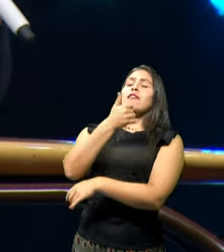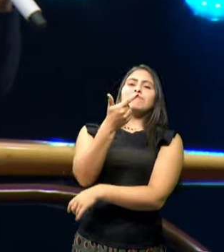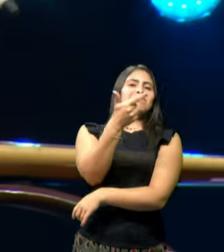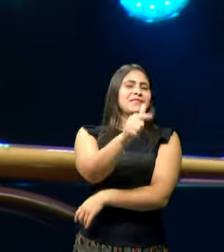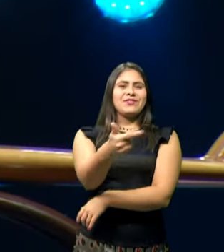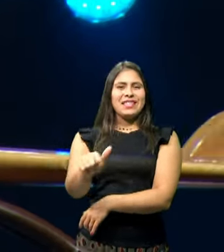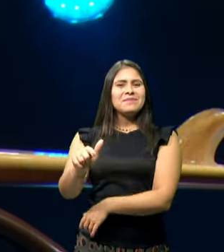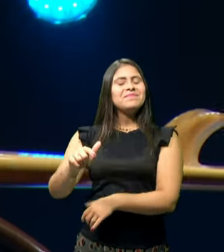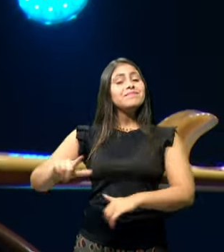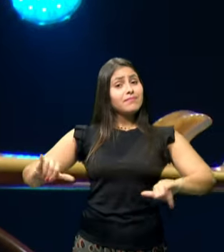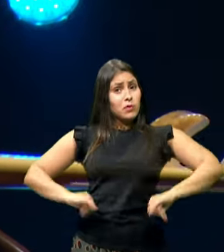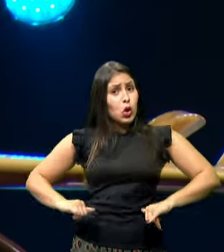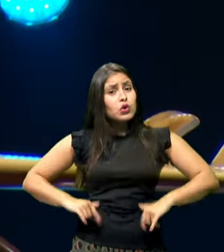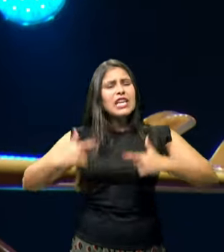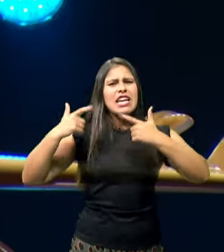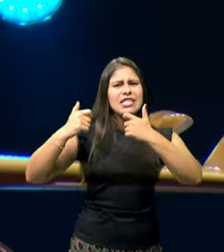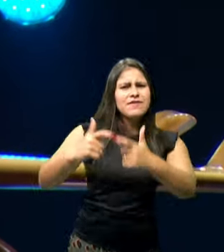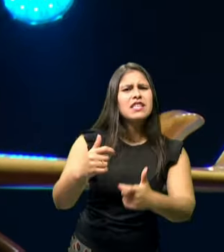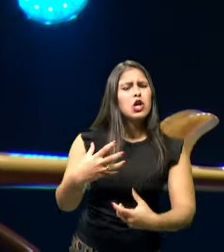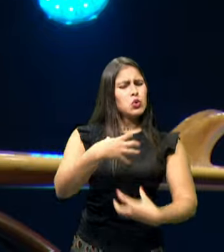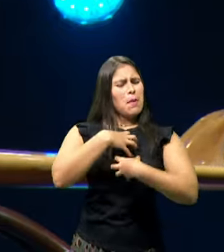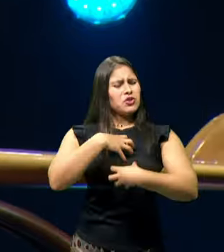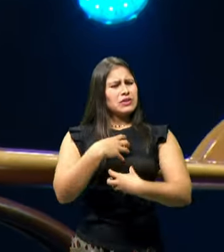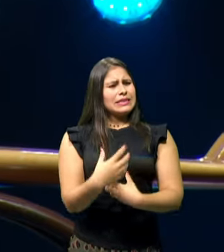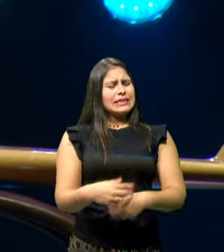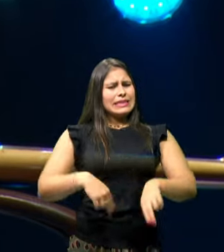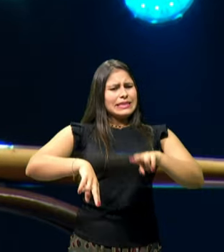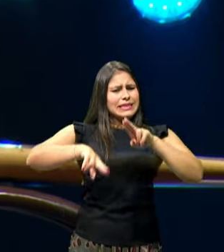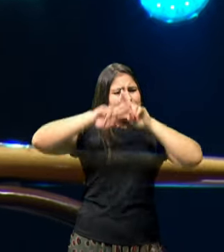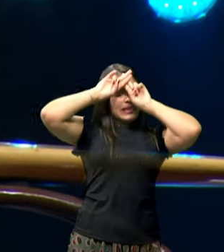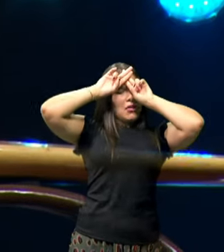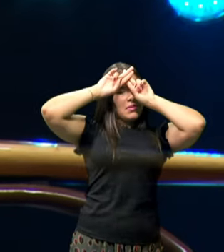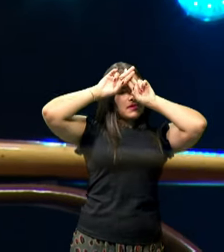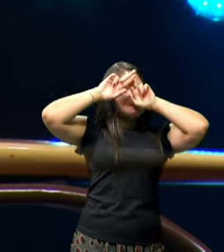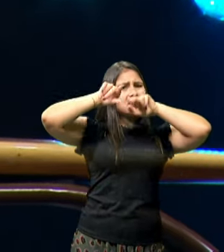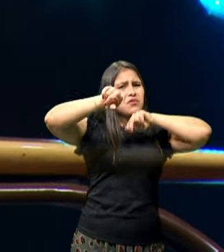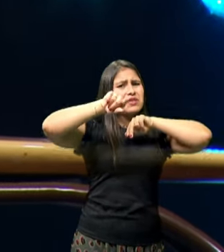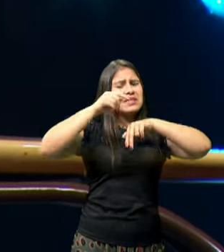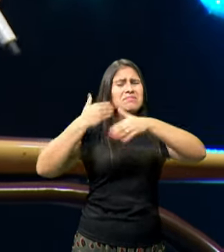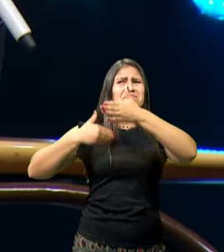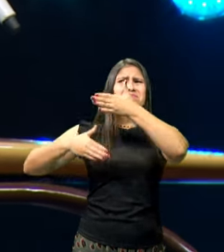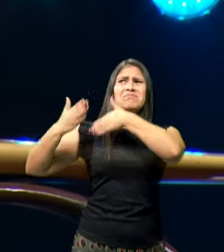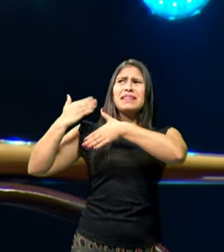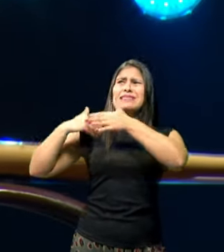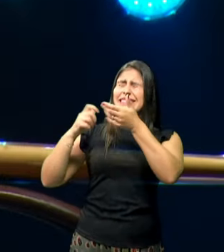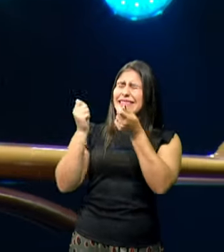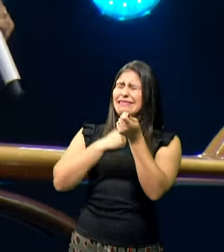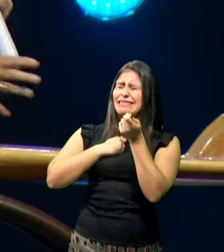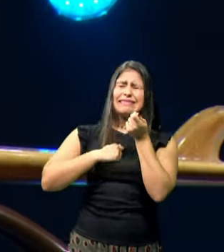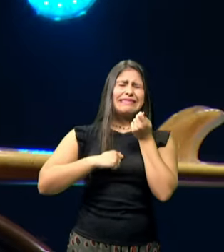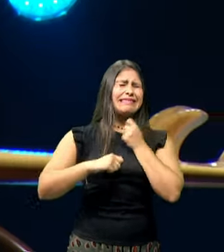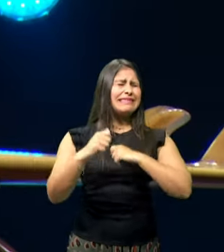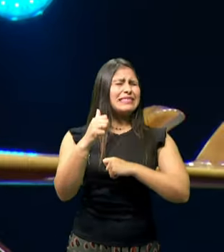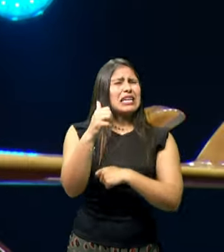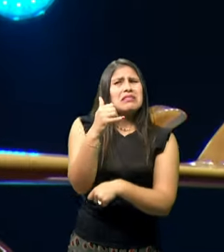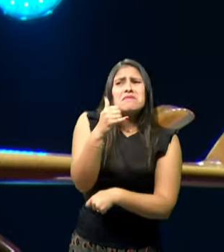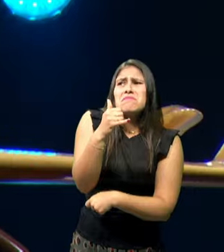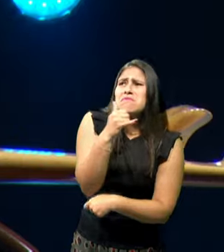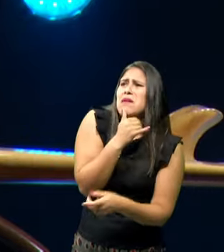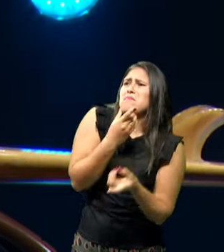e adversidades que mexem no teu emocional, que leva você à angústia, ao desânimo,